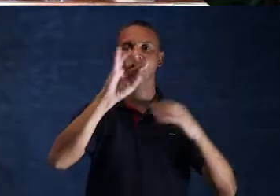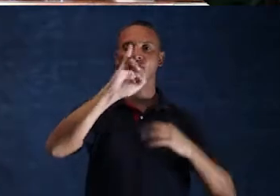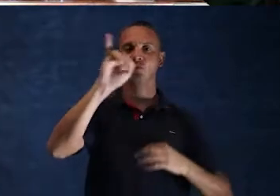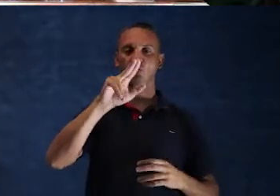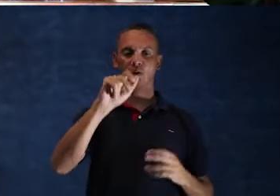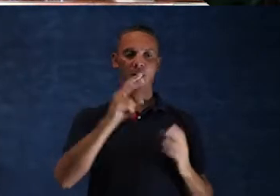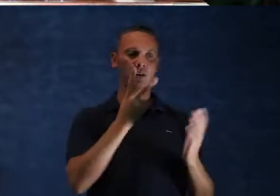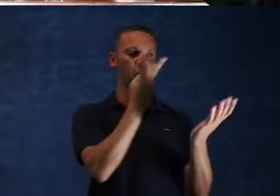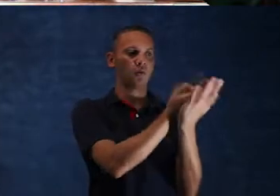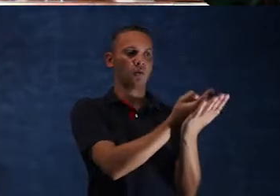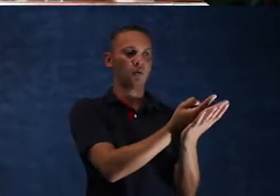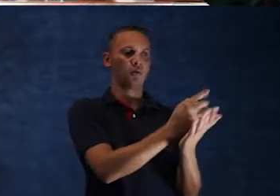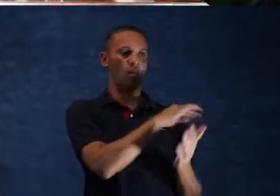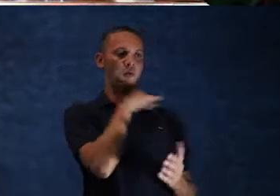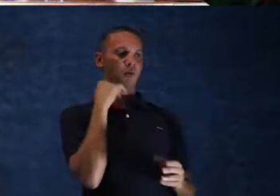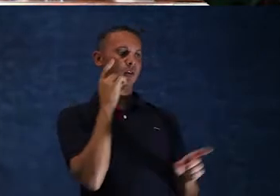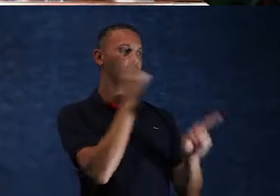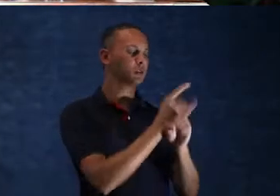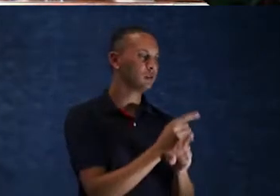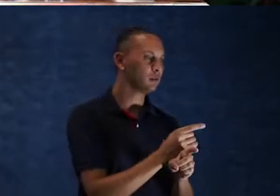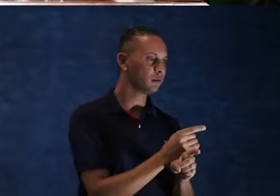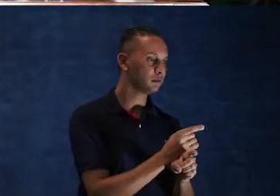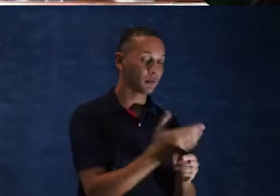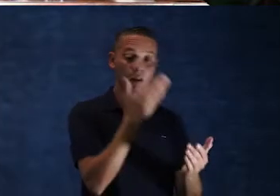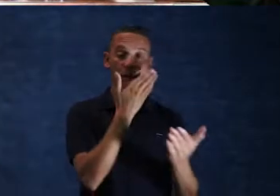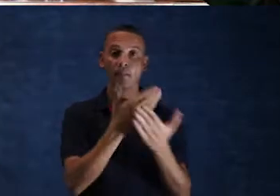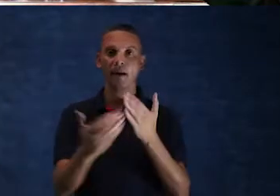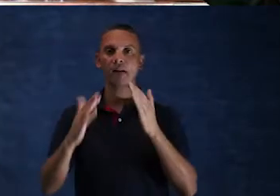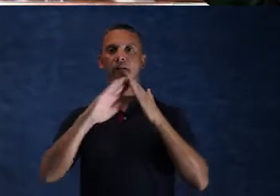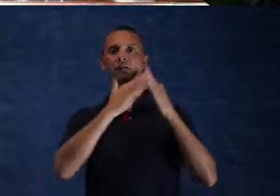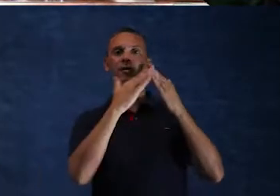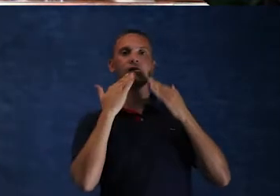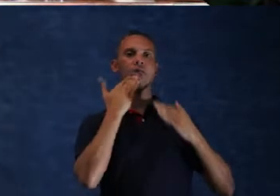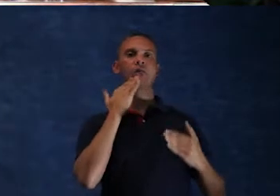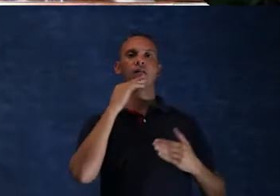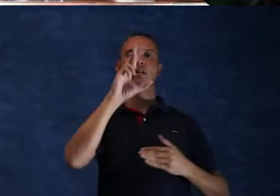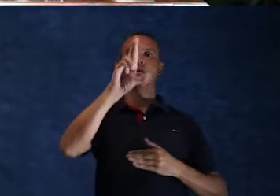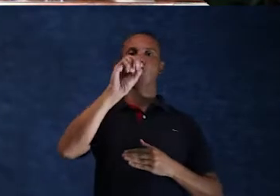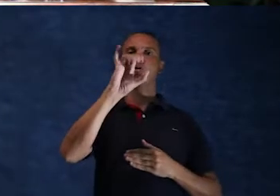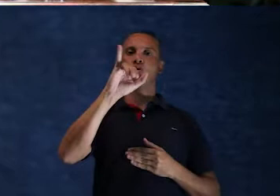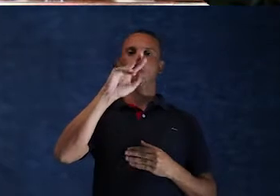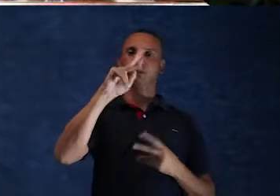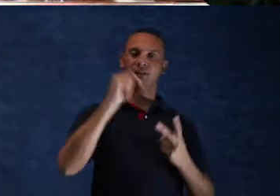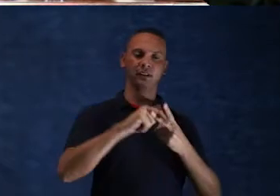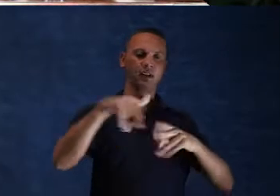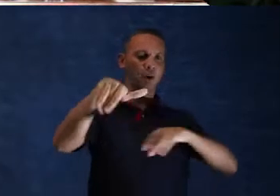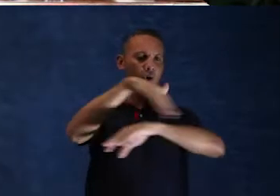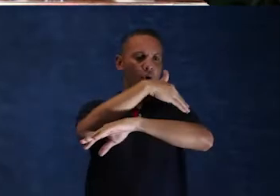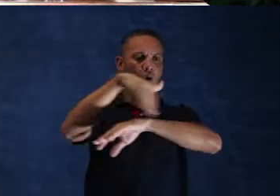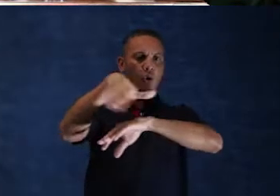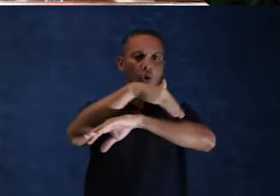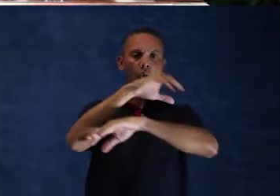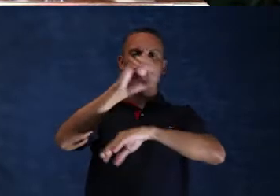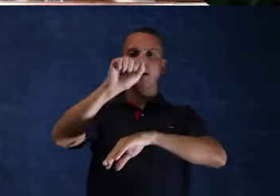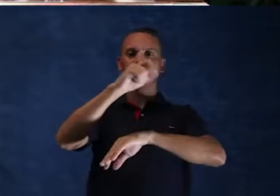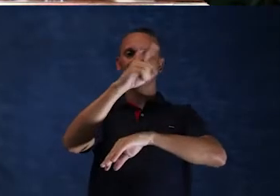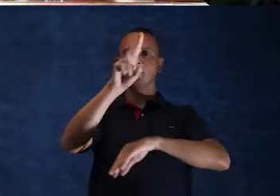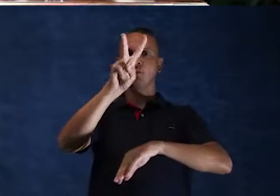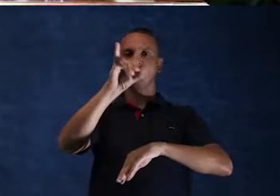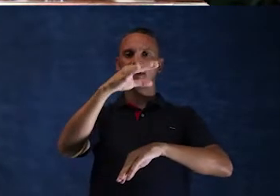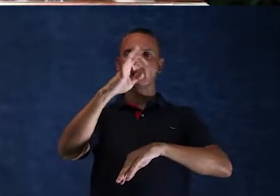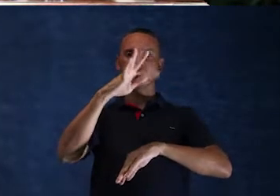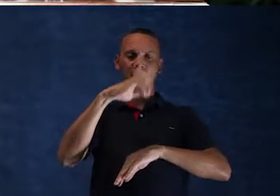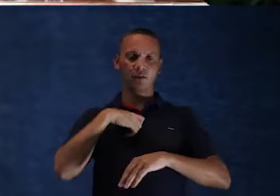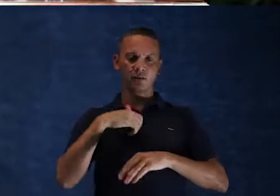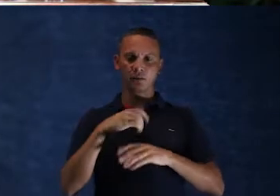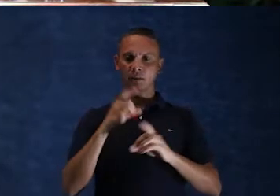corpo é encontrado, até perder-se na favela da Rocinha, no Morro do Sumaré, na Rua Marquês de São Vicente, na Embaixador